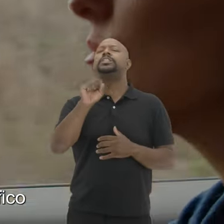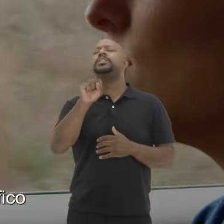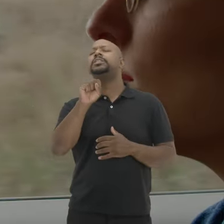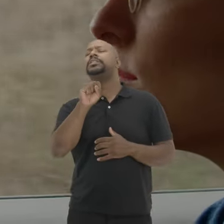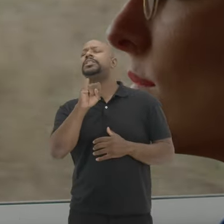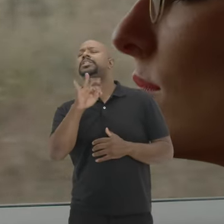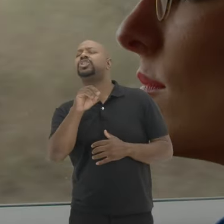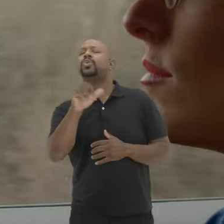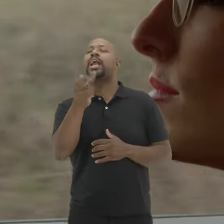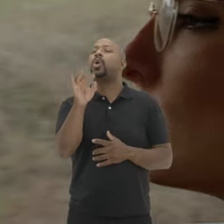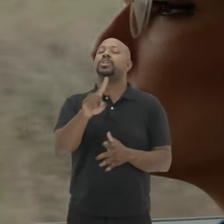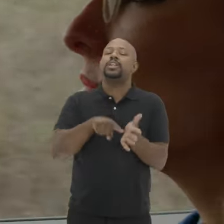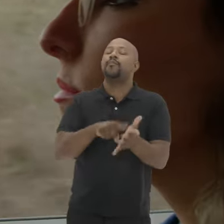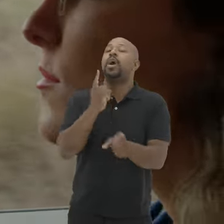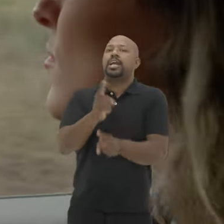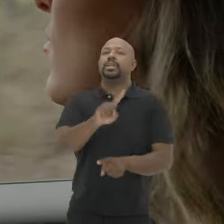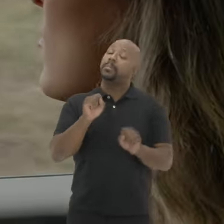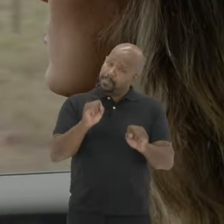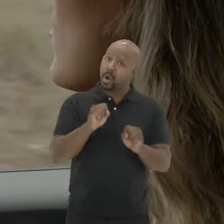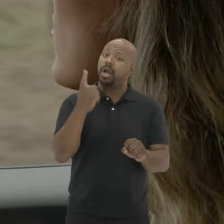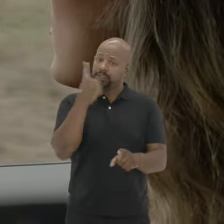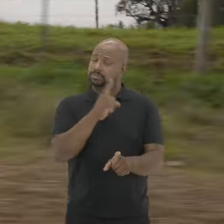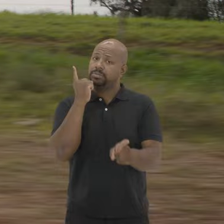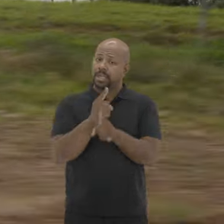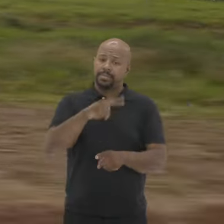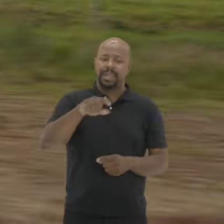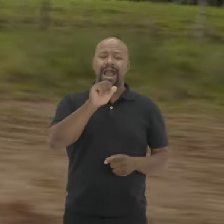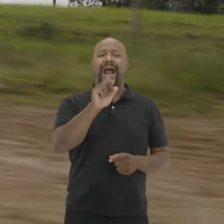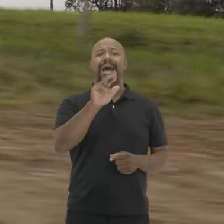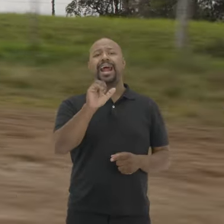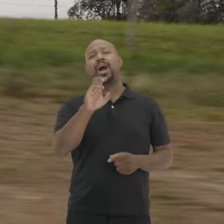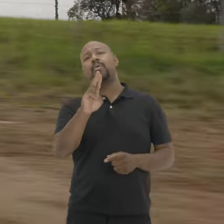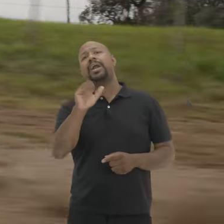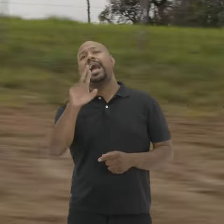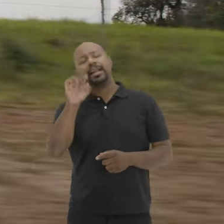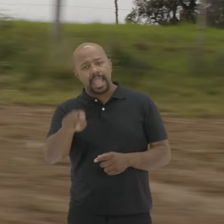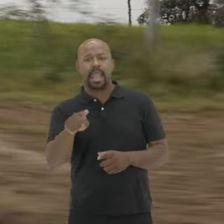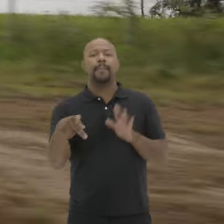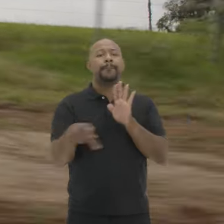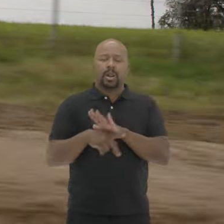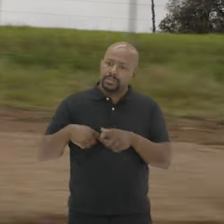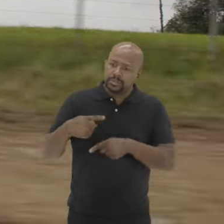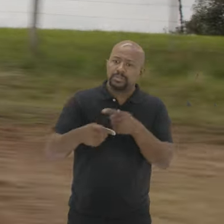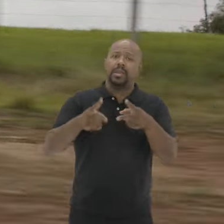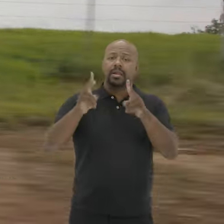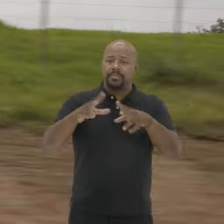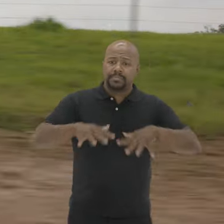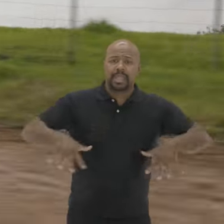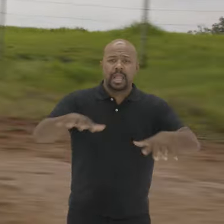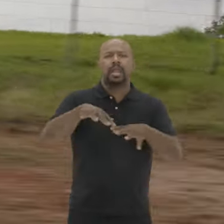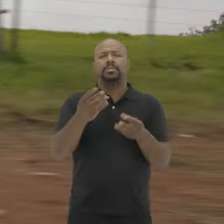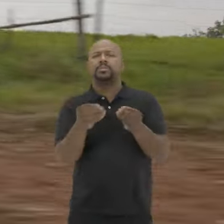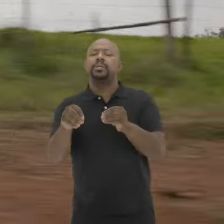Arqueológico específico que ainda não foi achado mas pode ser achado aqui porque Araucária na verdade ela é fruto já de um